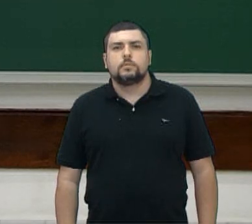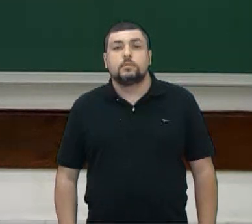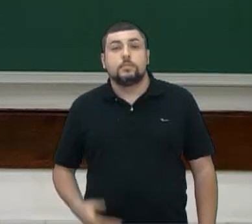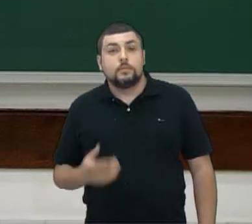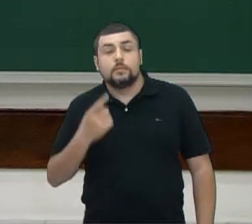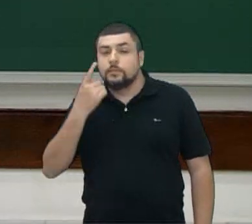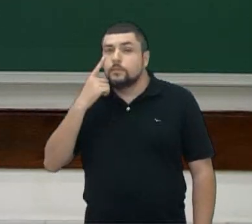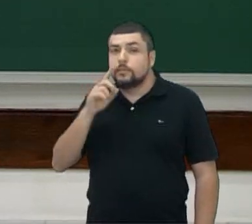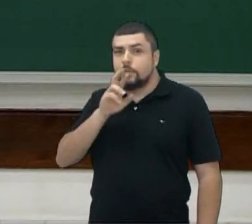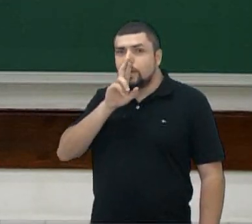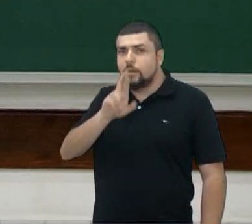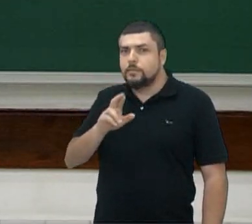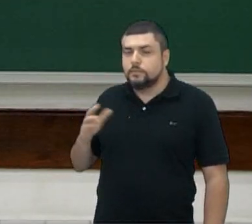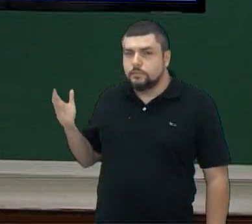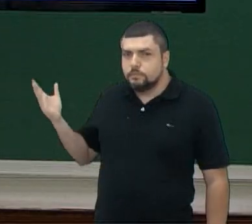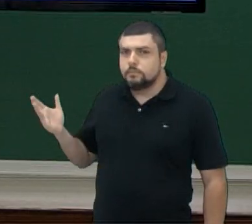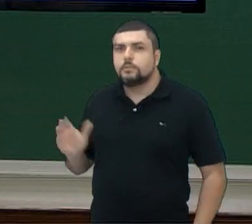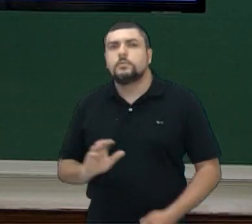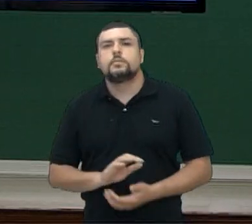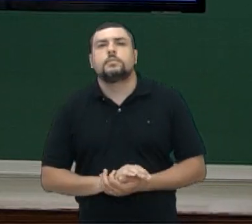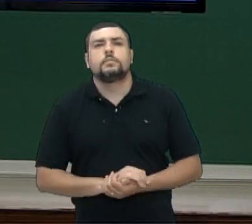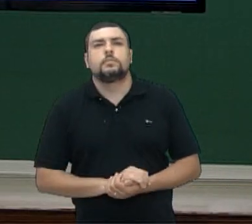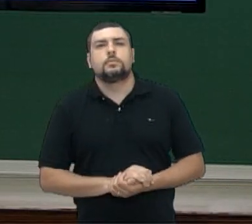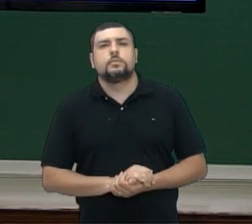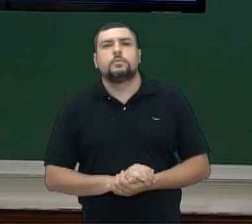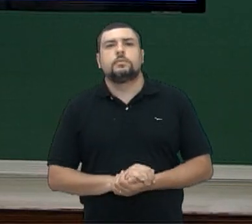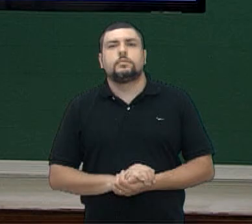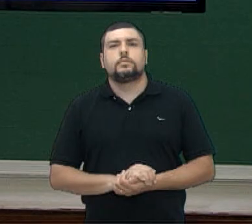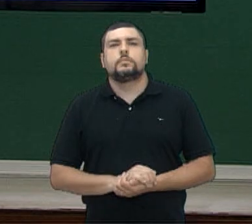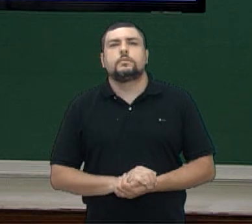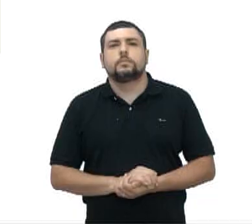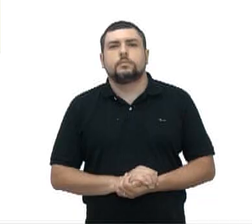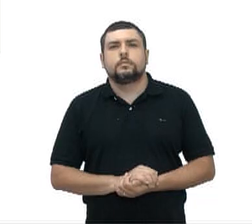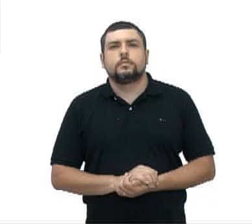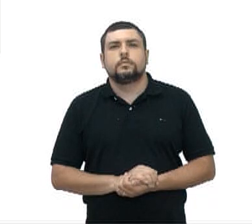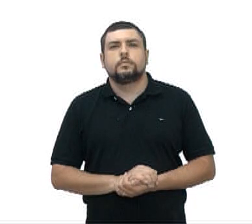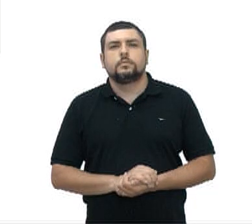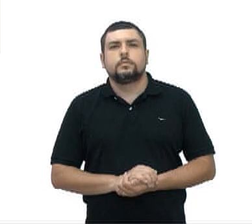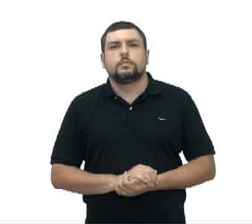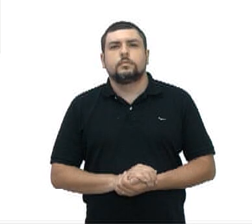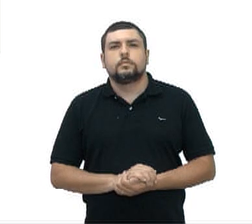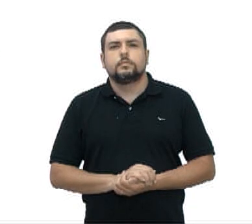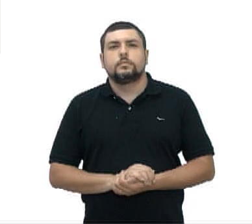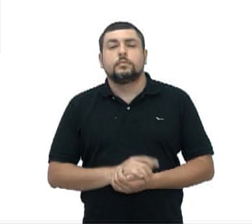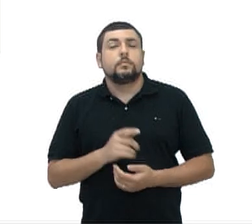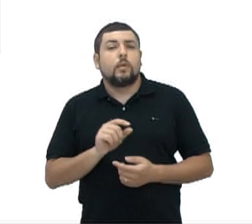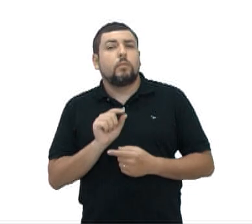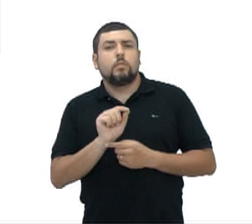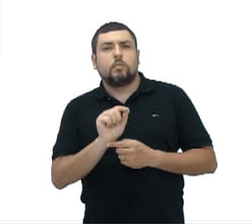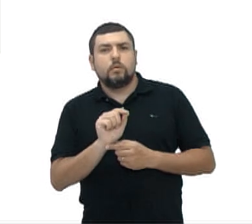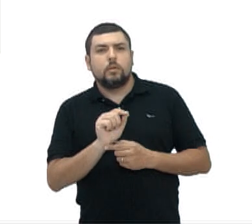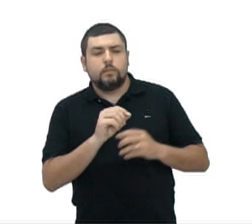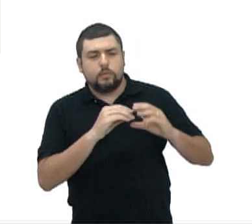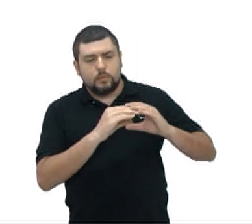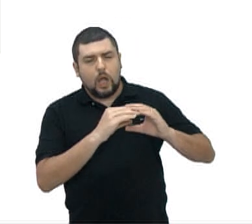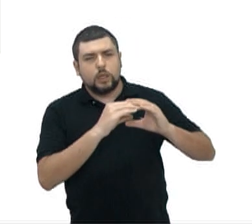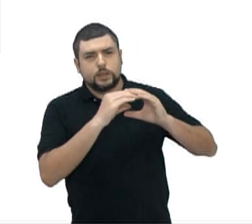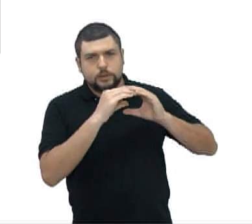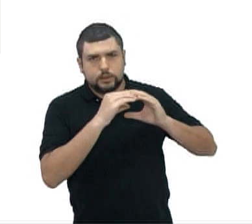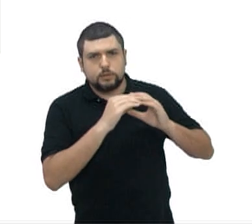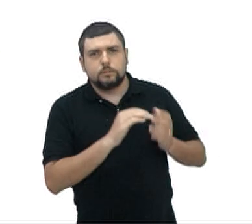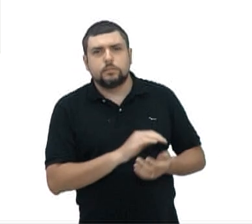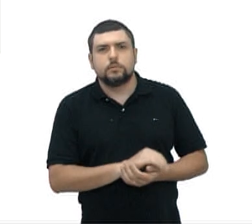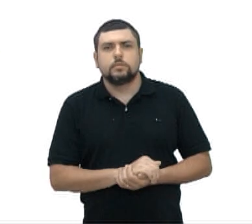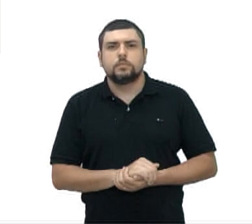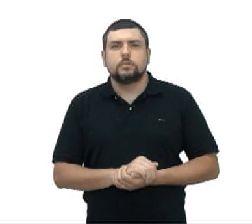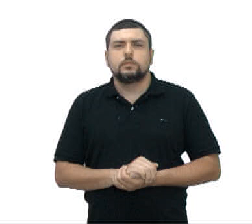Bora ver as nossas respostas aqui então. So, number 1, what is this? A hamburger. É um hambúrguer, ok?